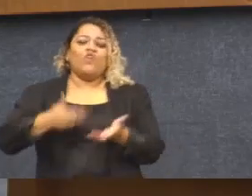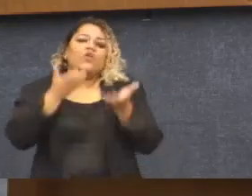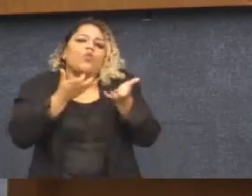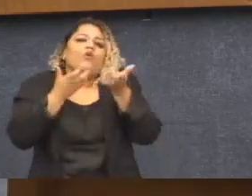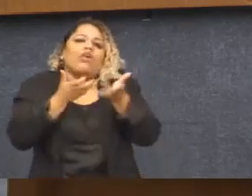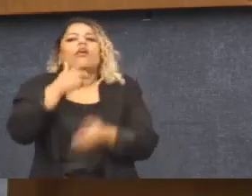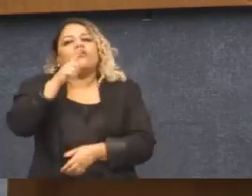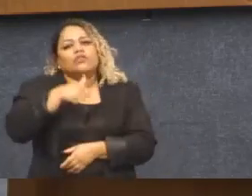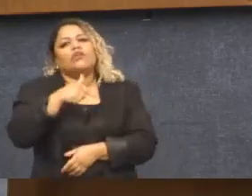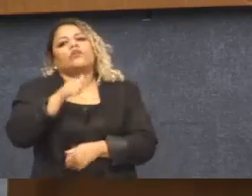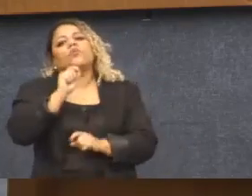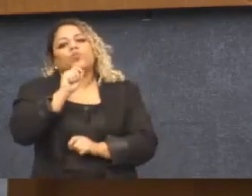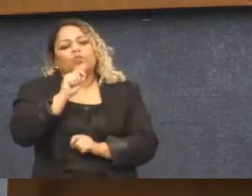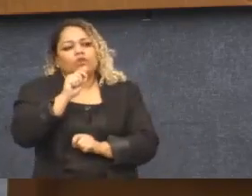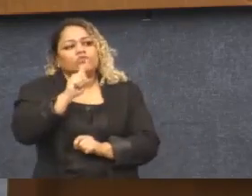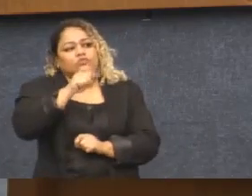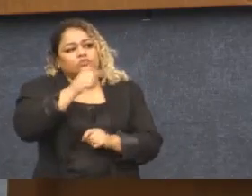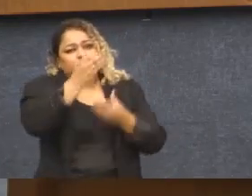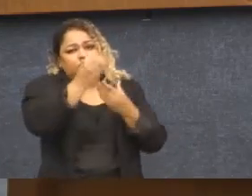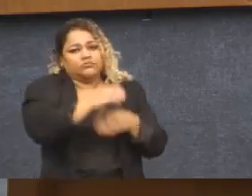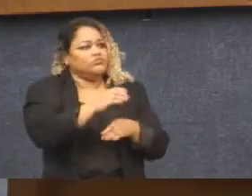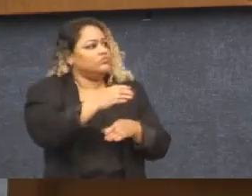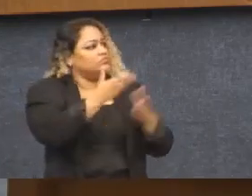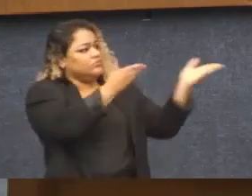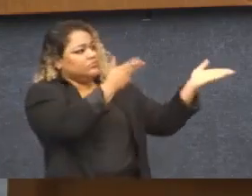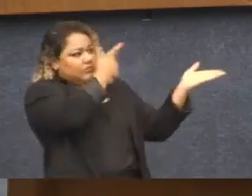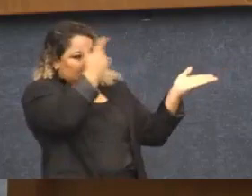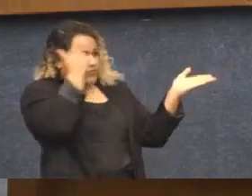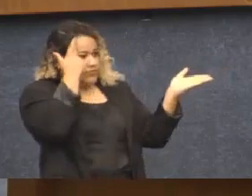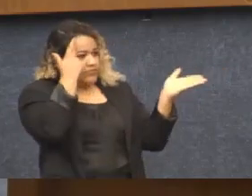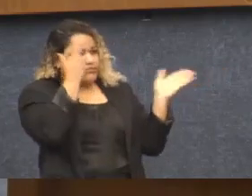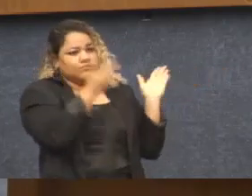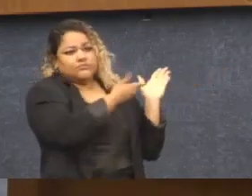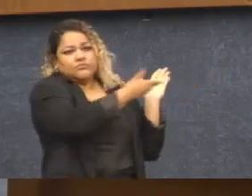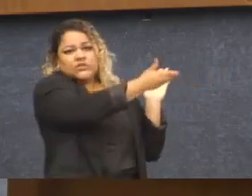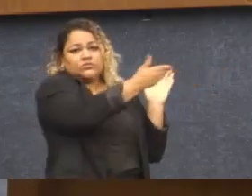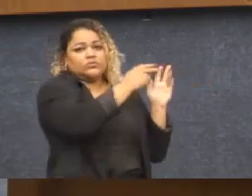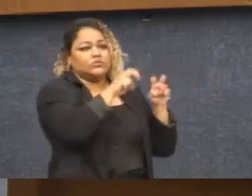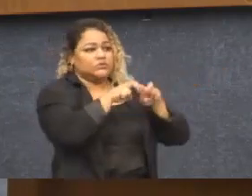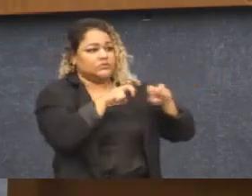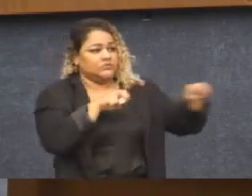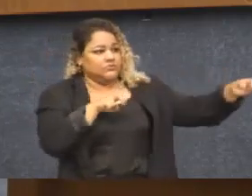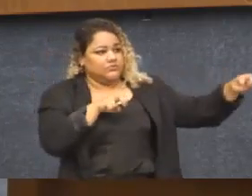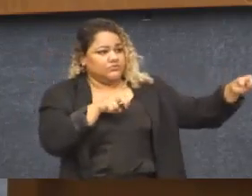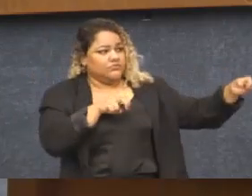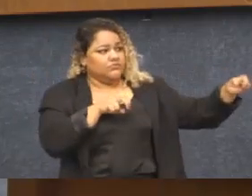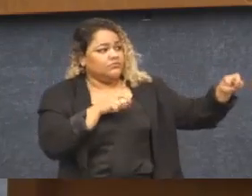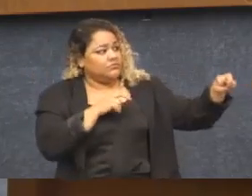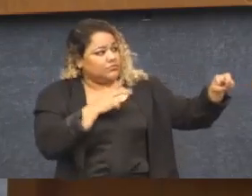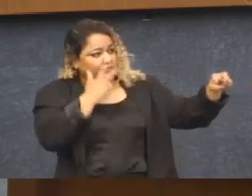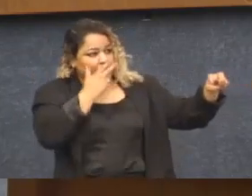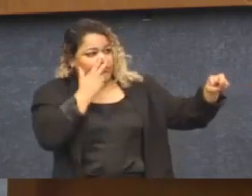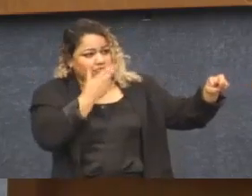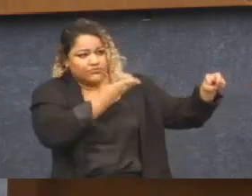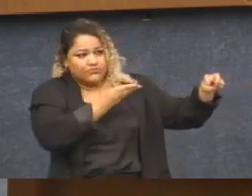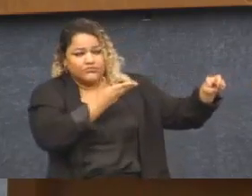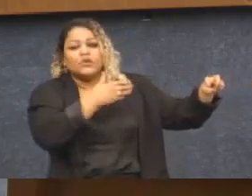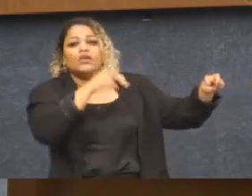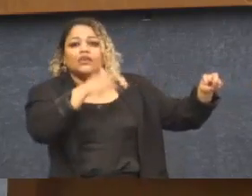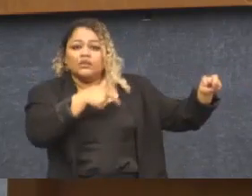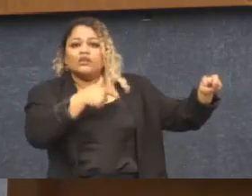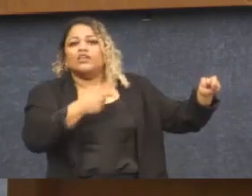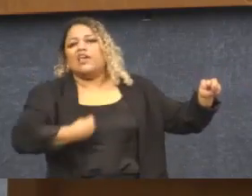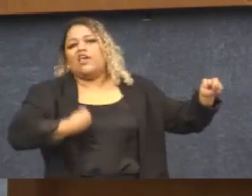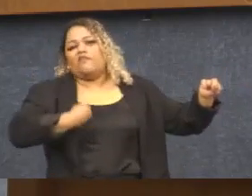sempre. A valorização dessas pessoas que estão aqui, ó, meu caro Cleiton Tiladiano, todos aqui atrás dessa mesa que dão alma e vida à